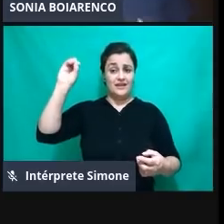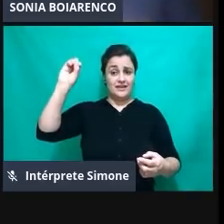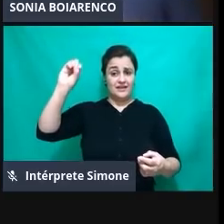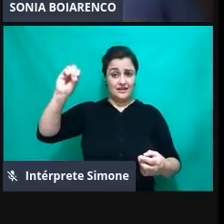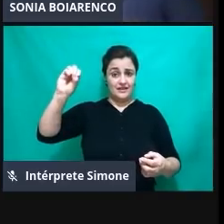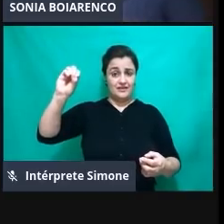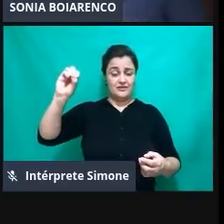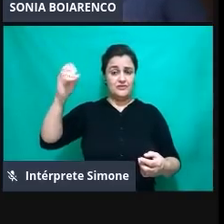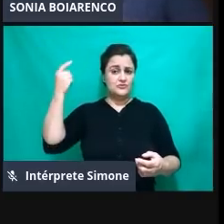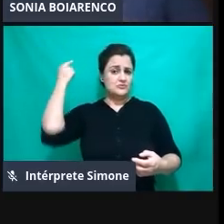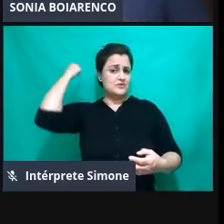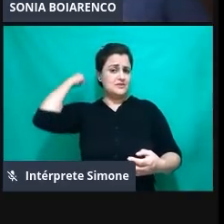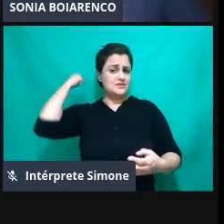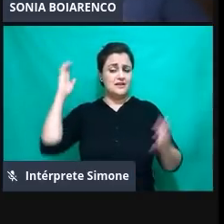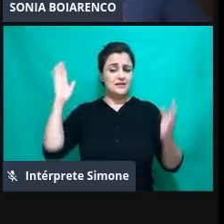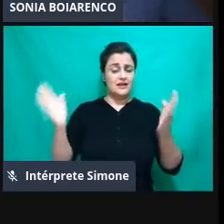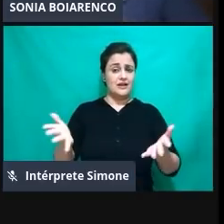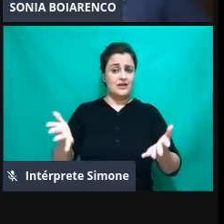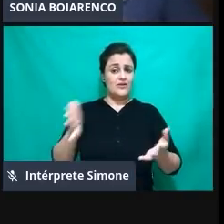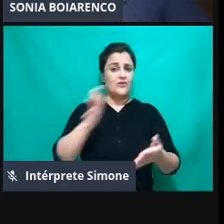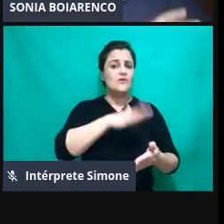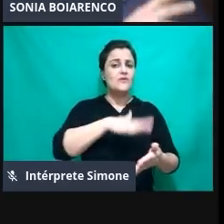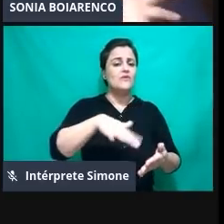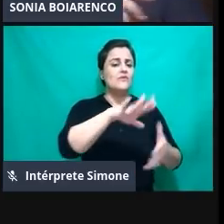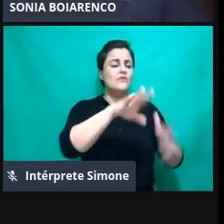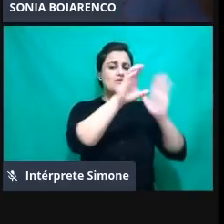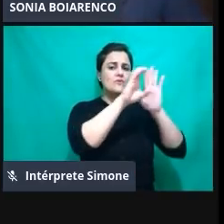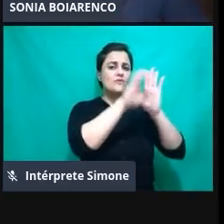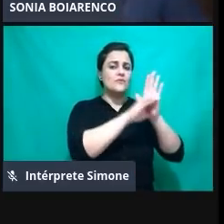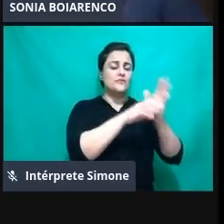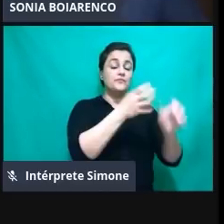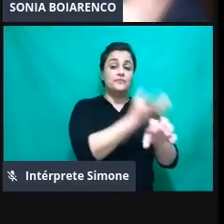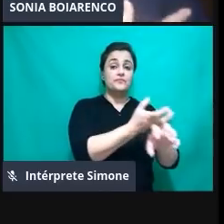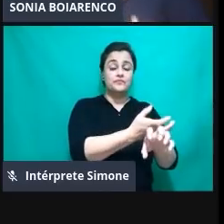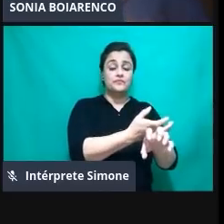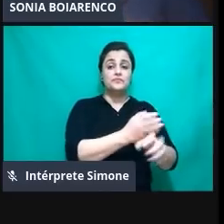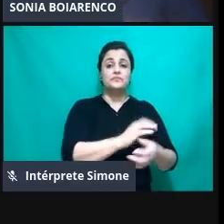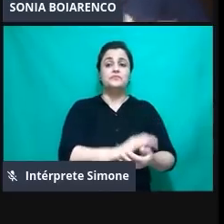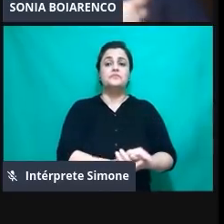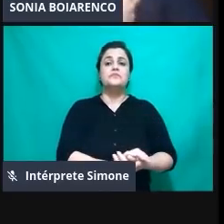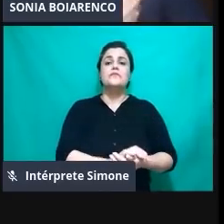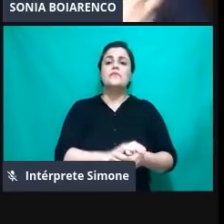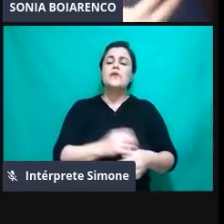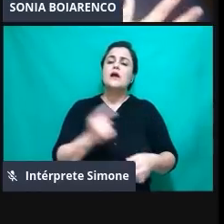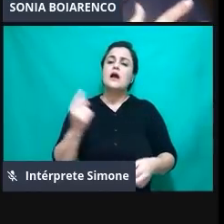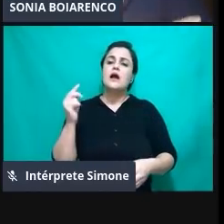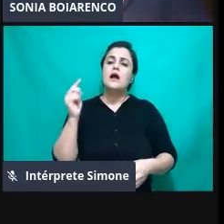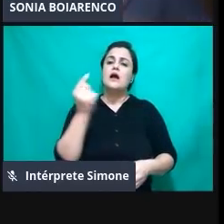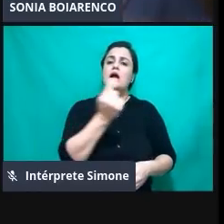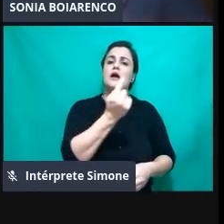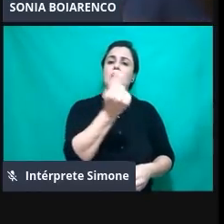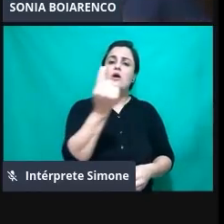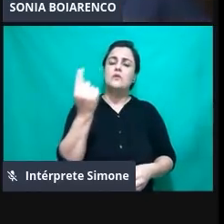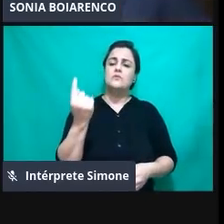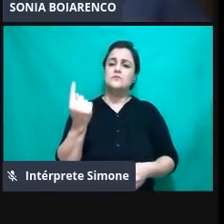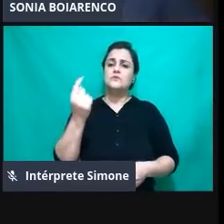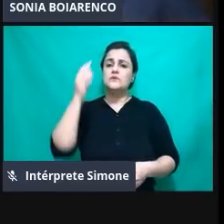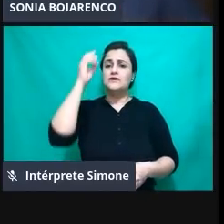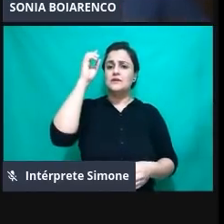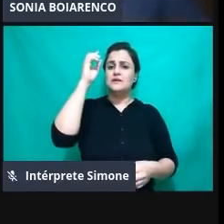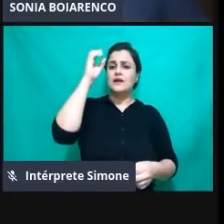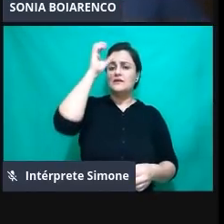com os objetos de conhecimento, que são aqueles conceitos, aquelas noções mais amplas,